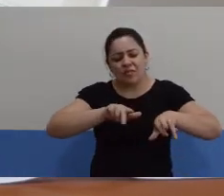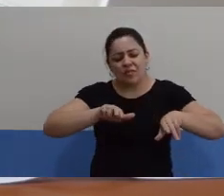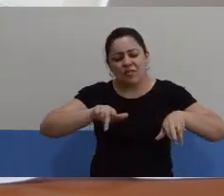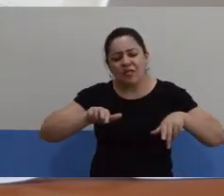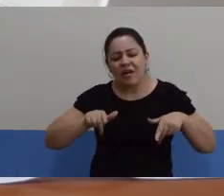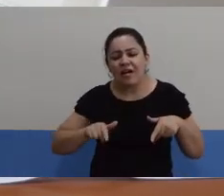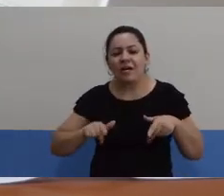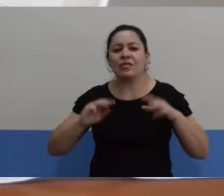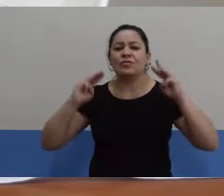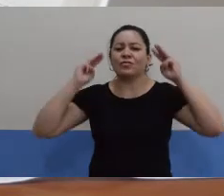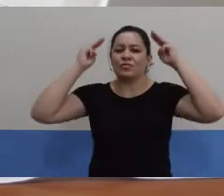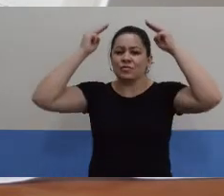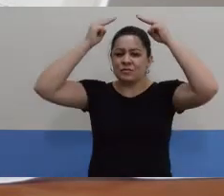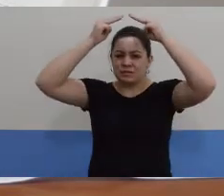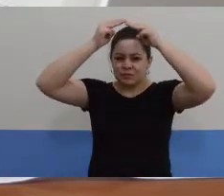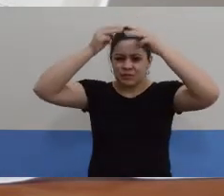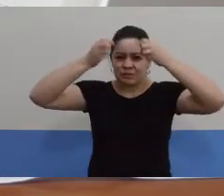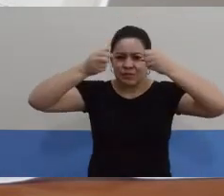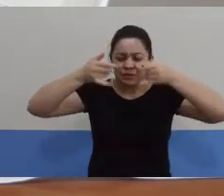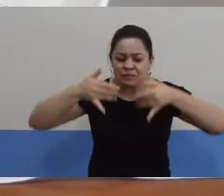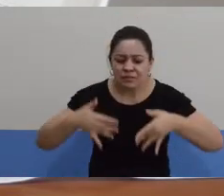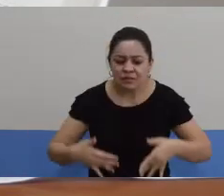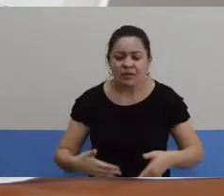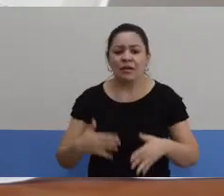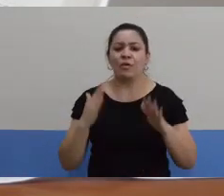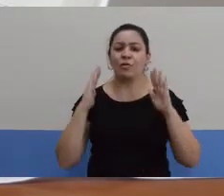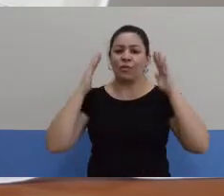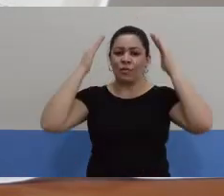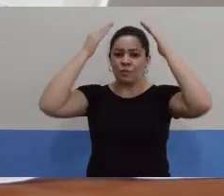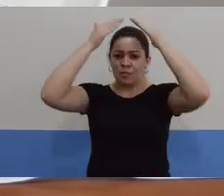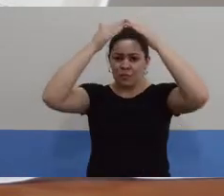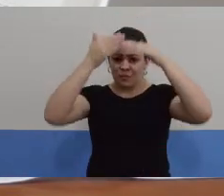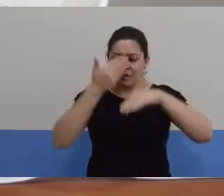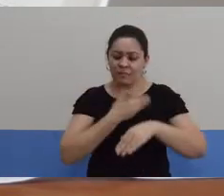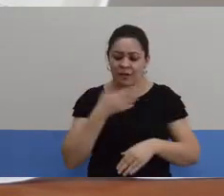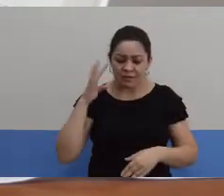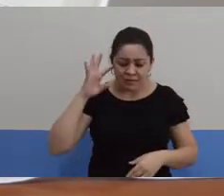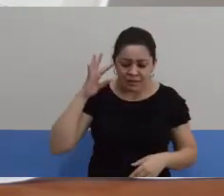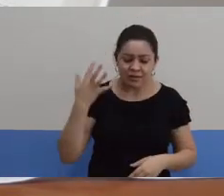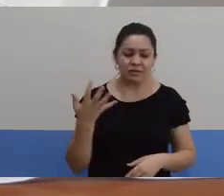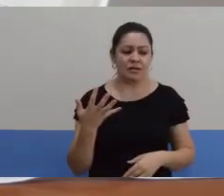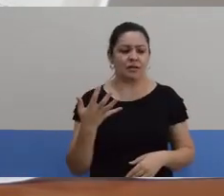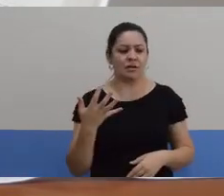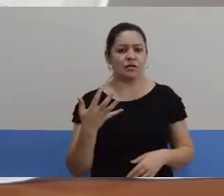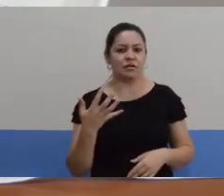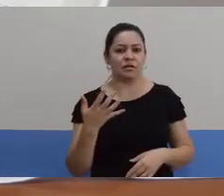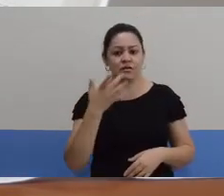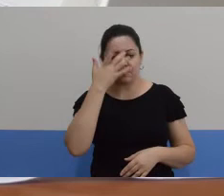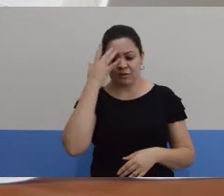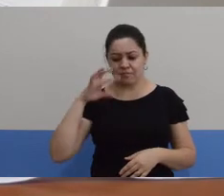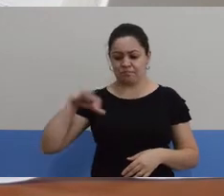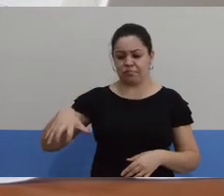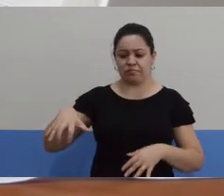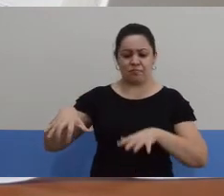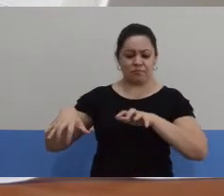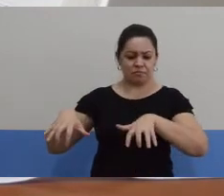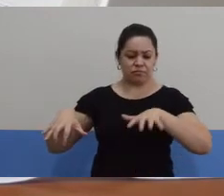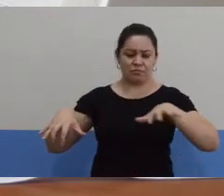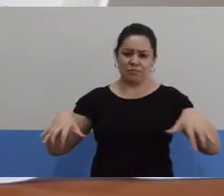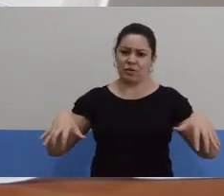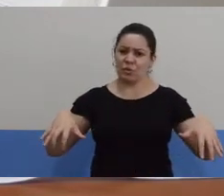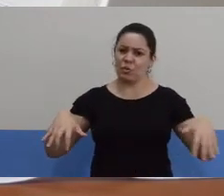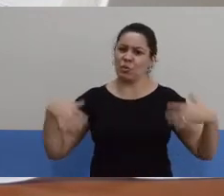falam, o que o Santo Padre decide. Nós vemos polarizações e extremismos e as